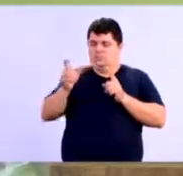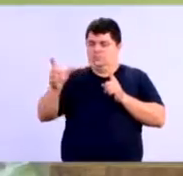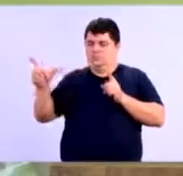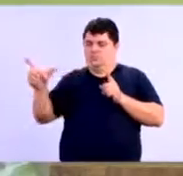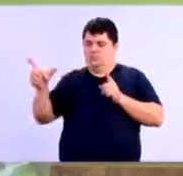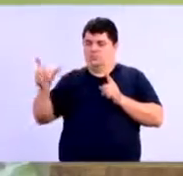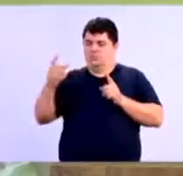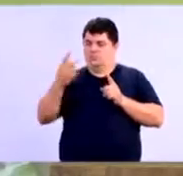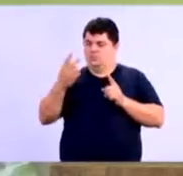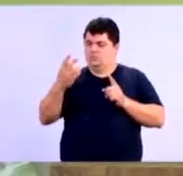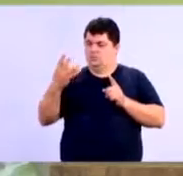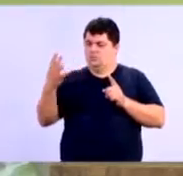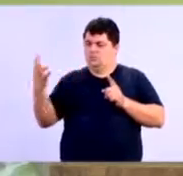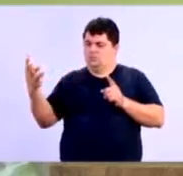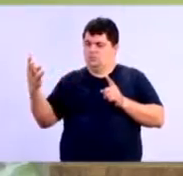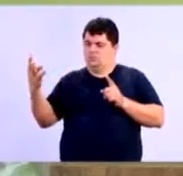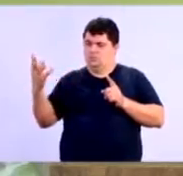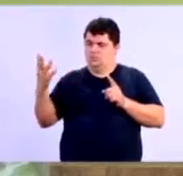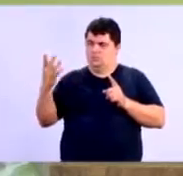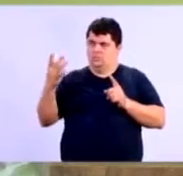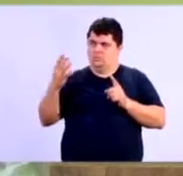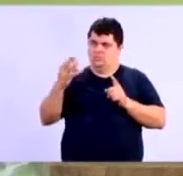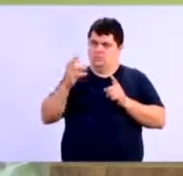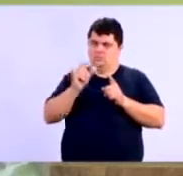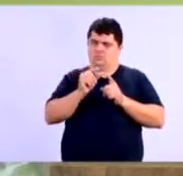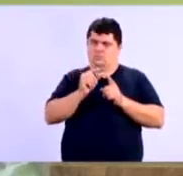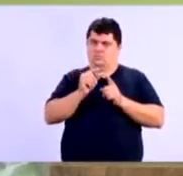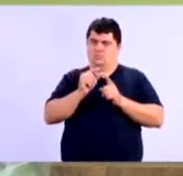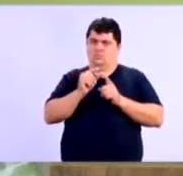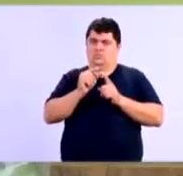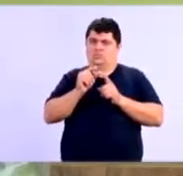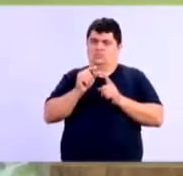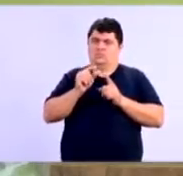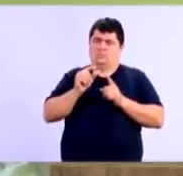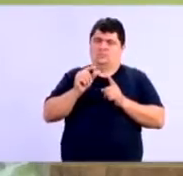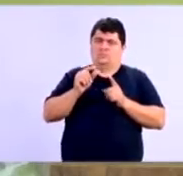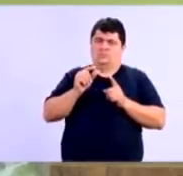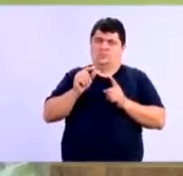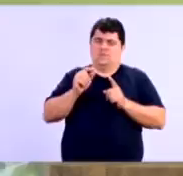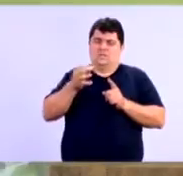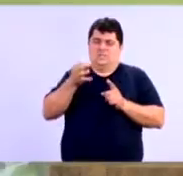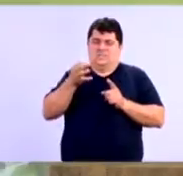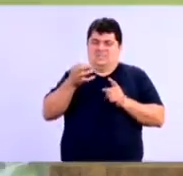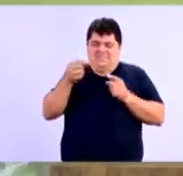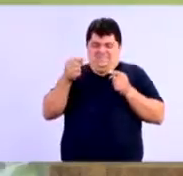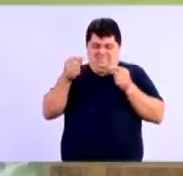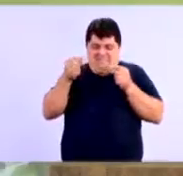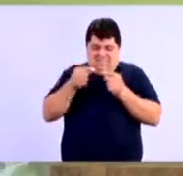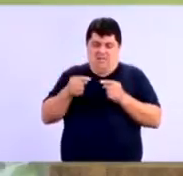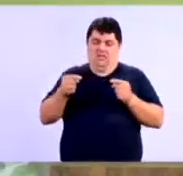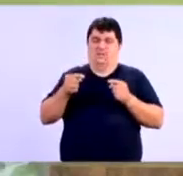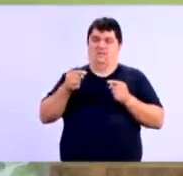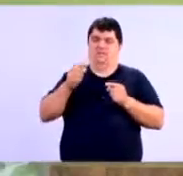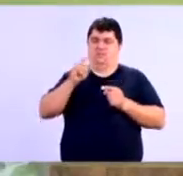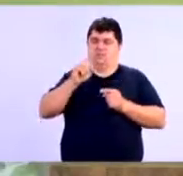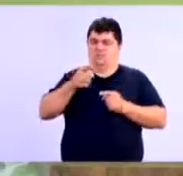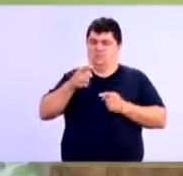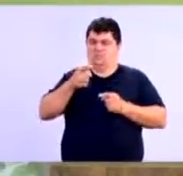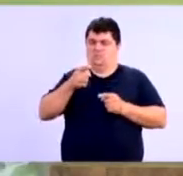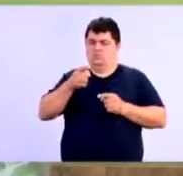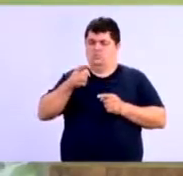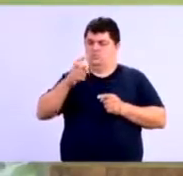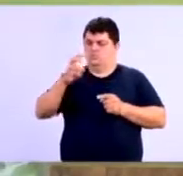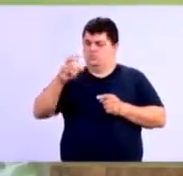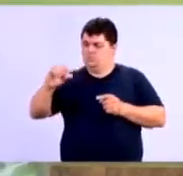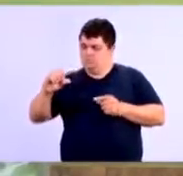viu que deu números quebrados, então quando você utiliza e faz um arredondamento a maior, não vai dar exatamente, por exemplo, não vai dar